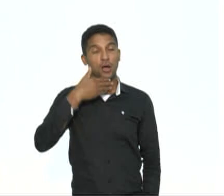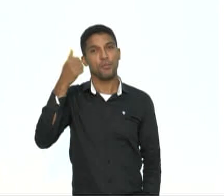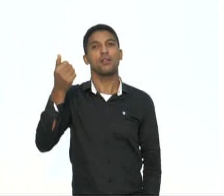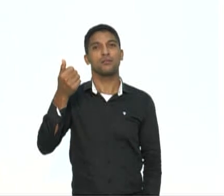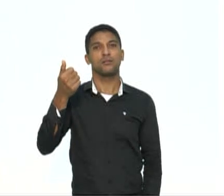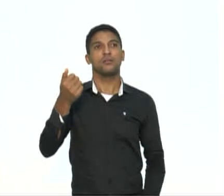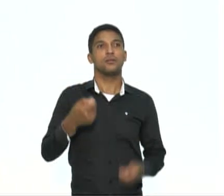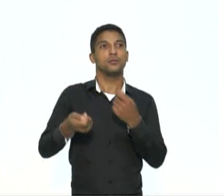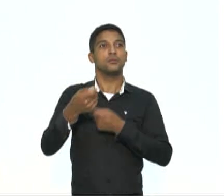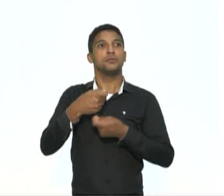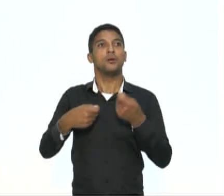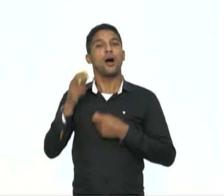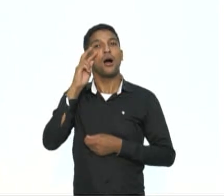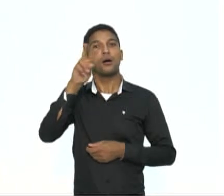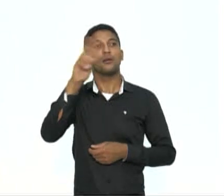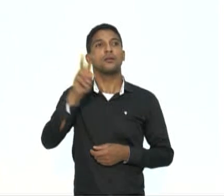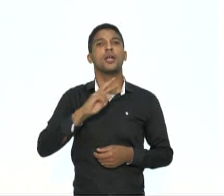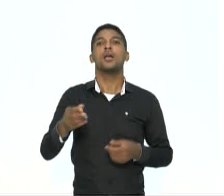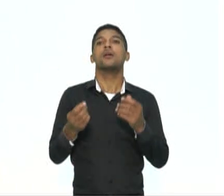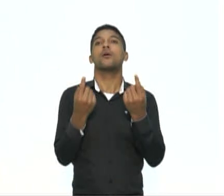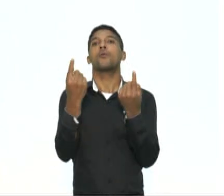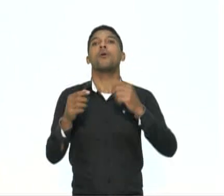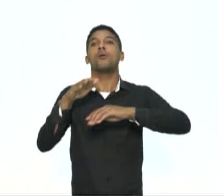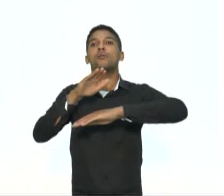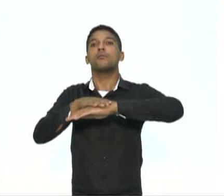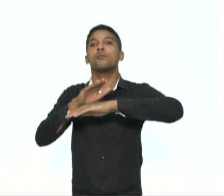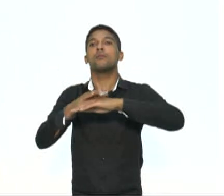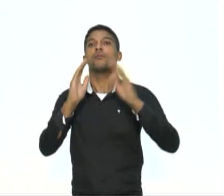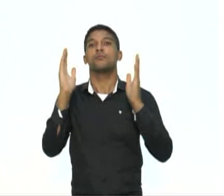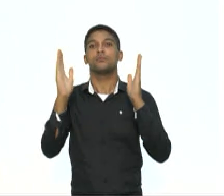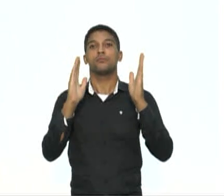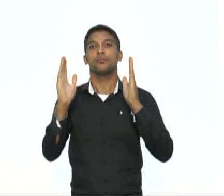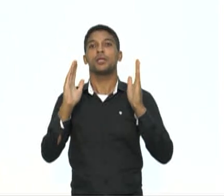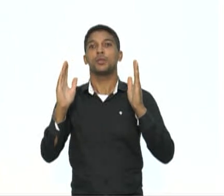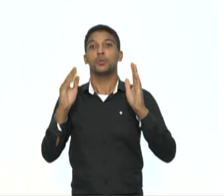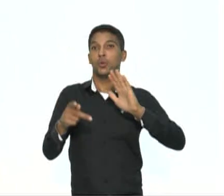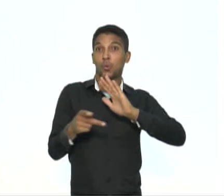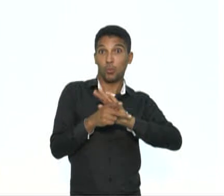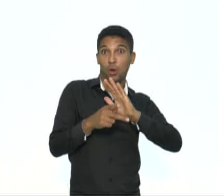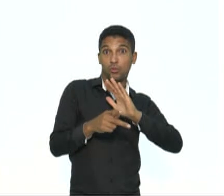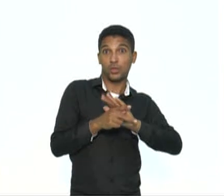leis, os capitulares. Estamos falando de que período que se torna a base do sistema